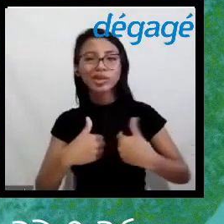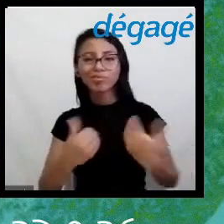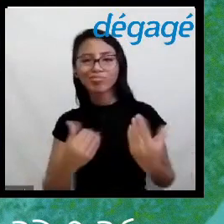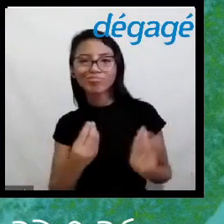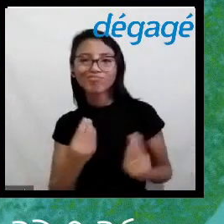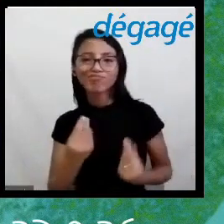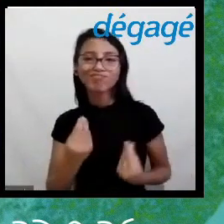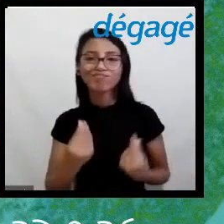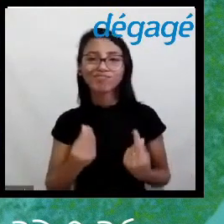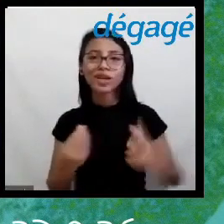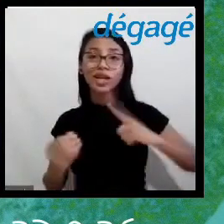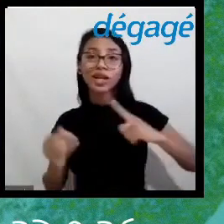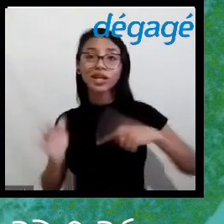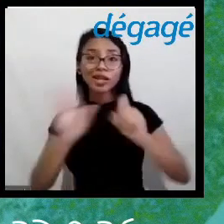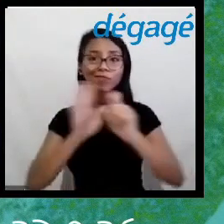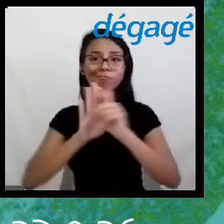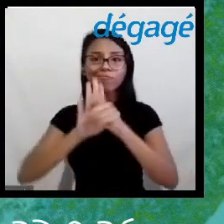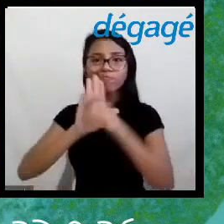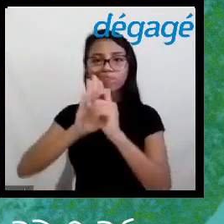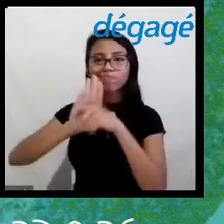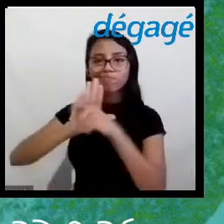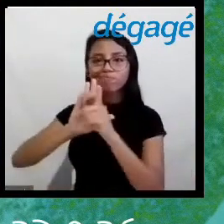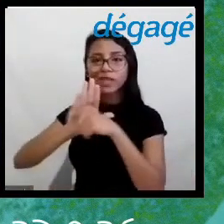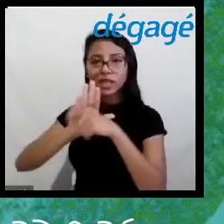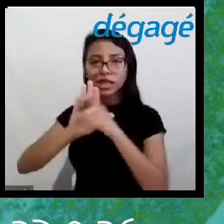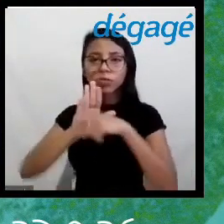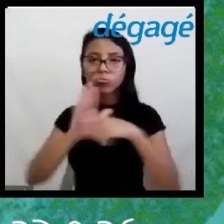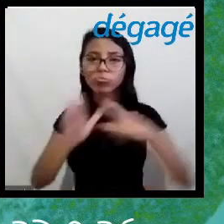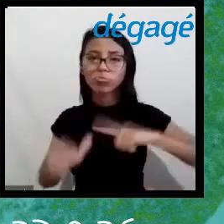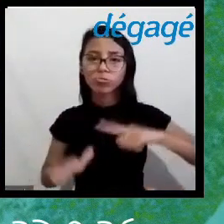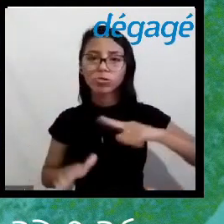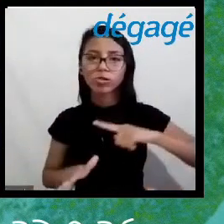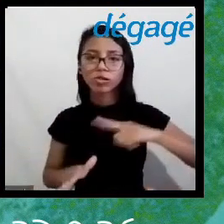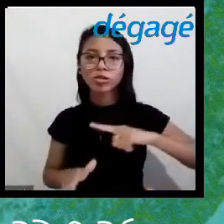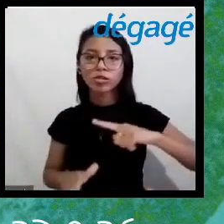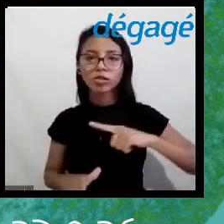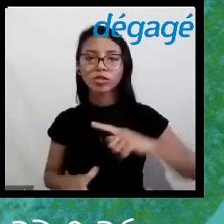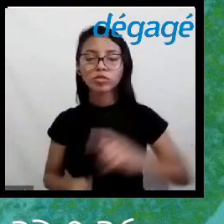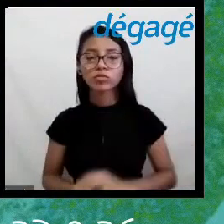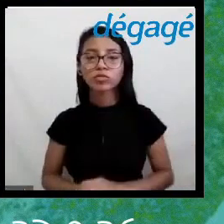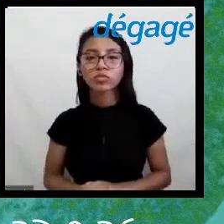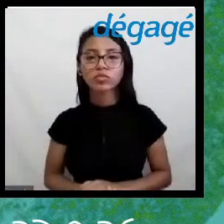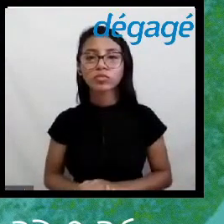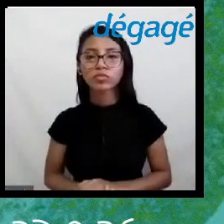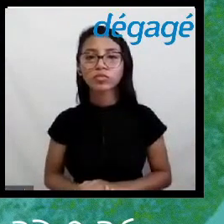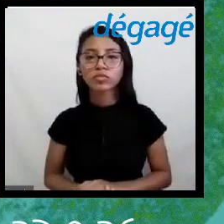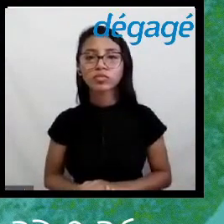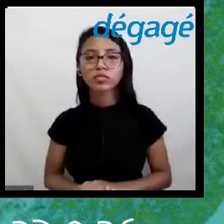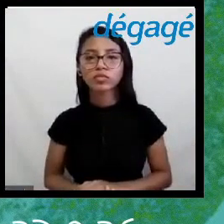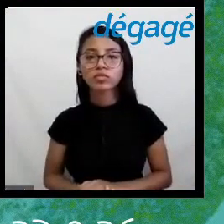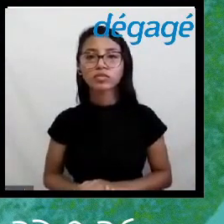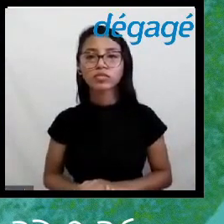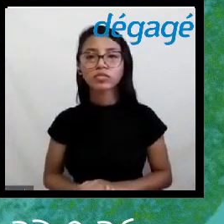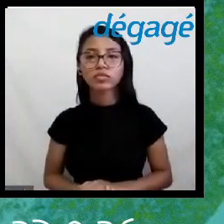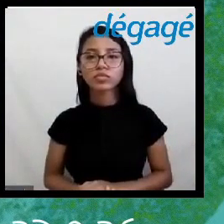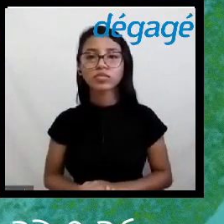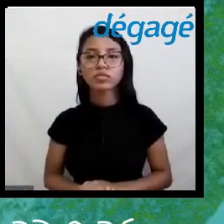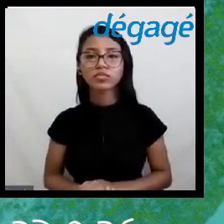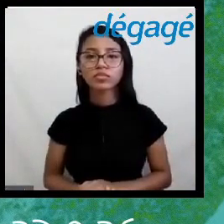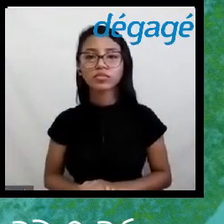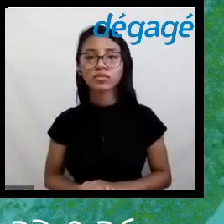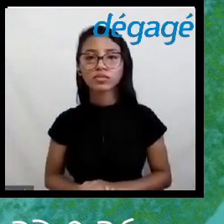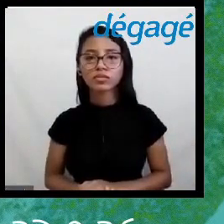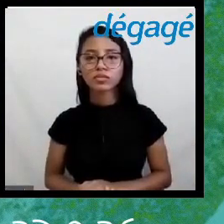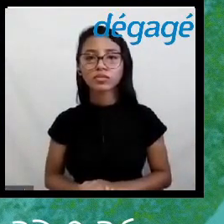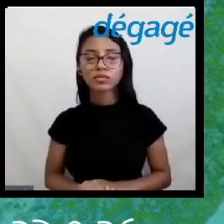são superdotados, enfim... E essa numeração vem mudando como